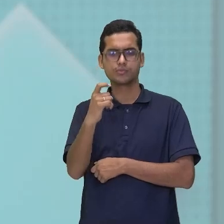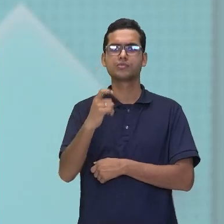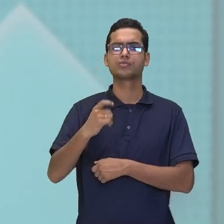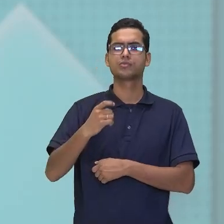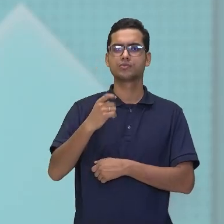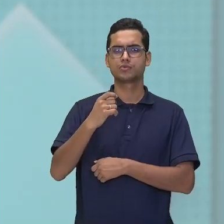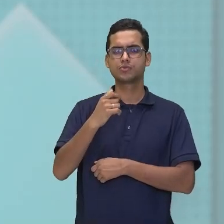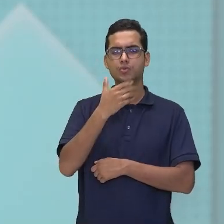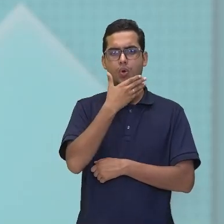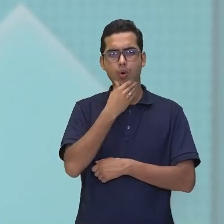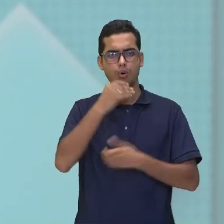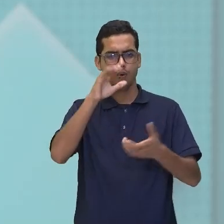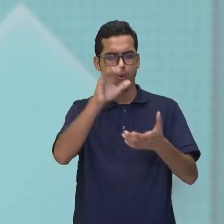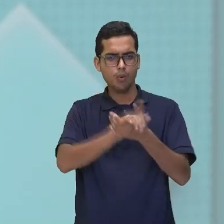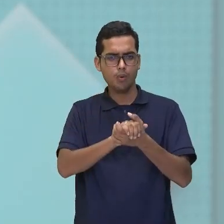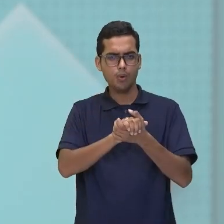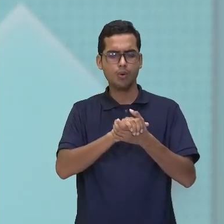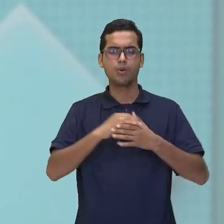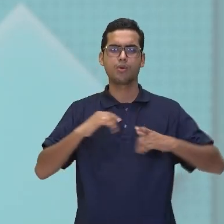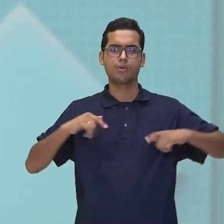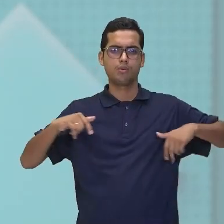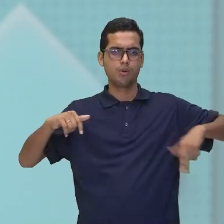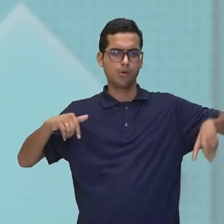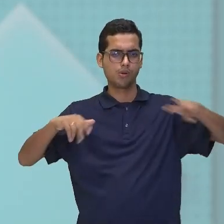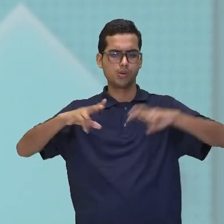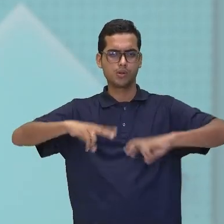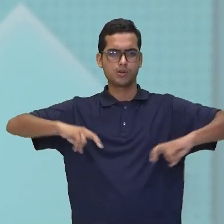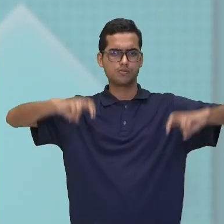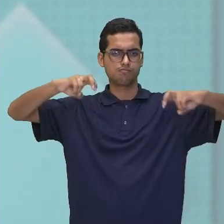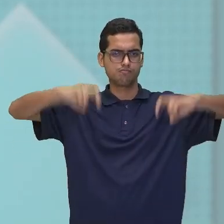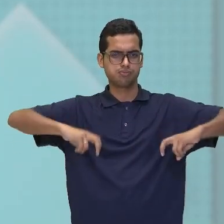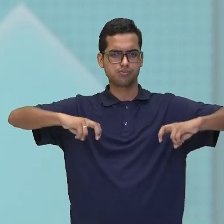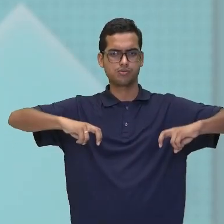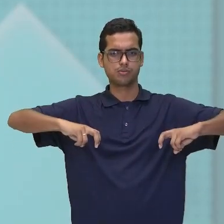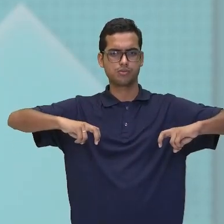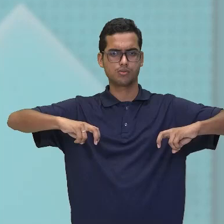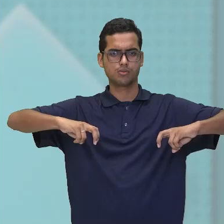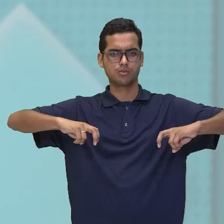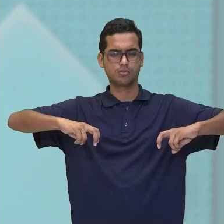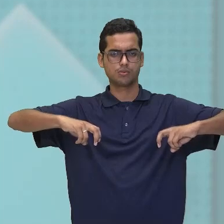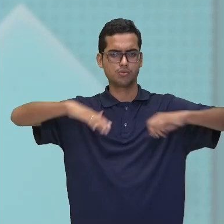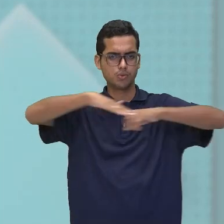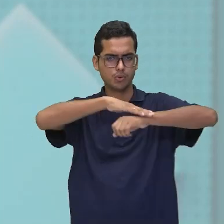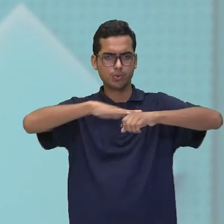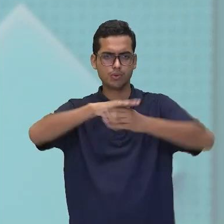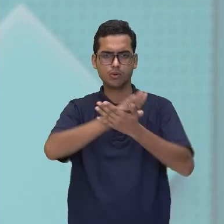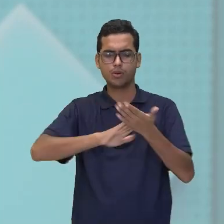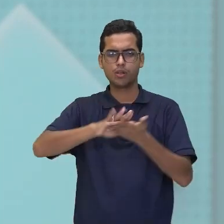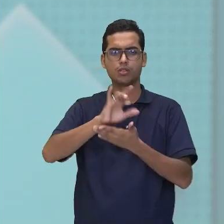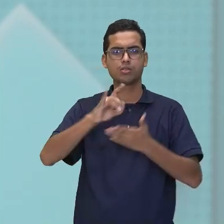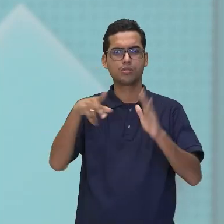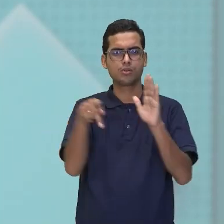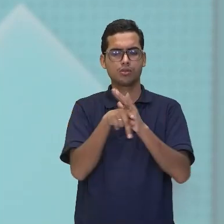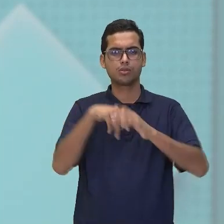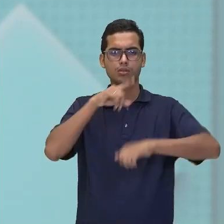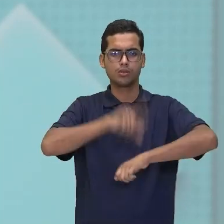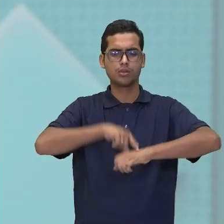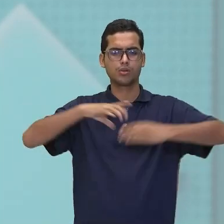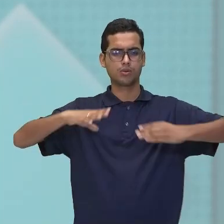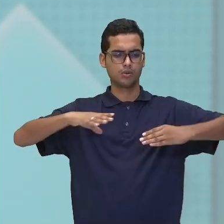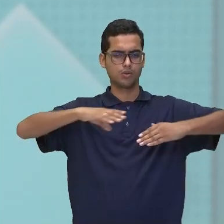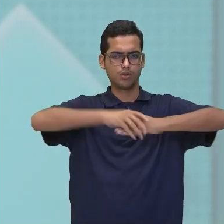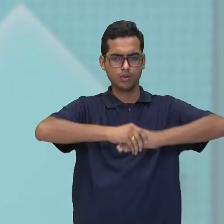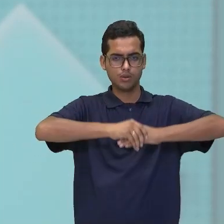exposição, ficou ali sentado, eles não falaram uma palavra, apenas deram a mão e depois, no final,